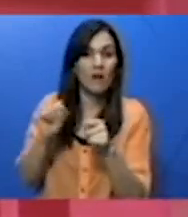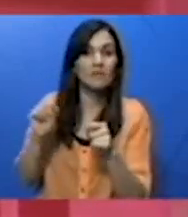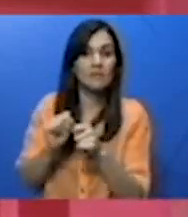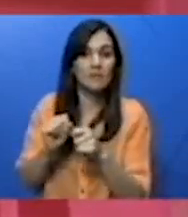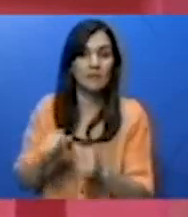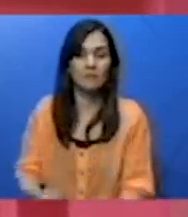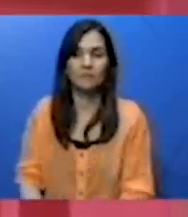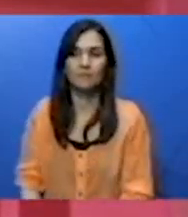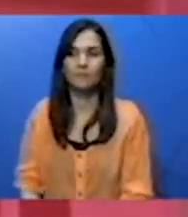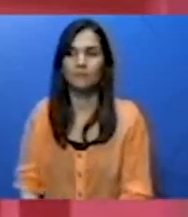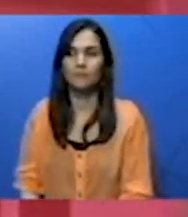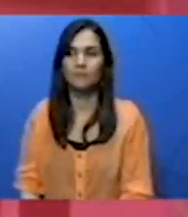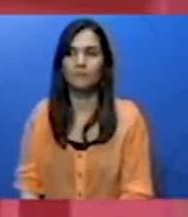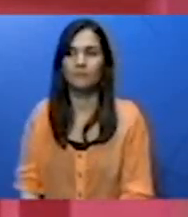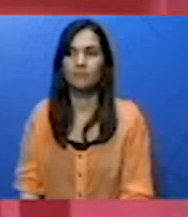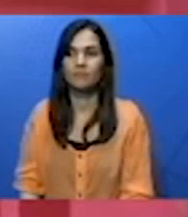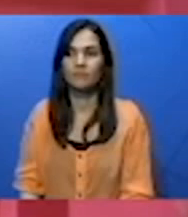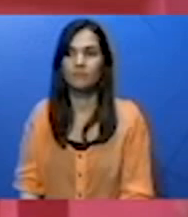não, Clarinha?